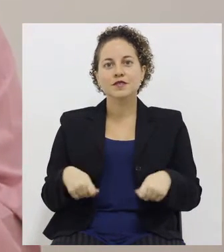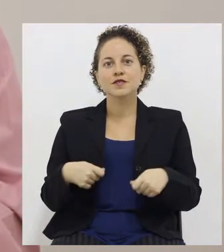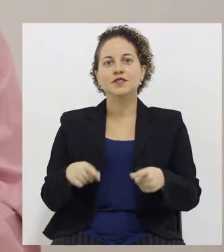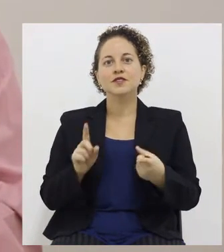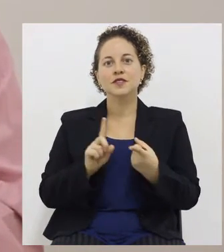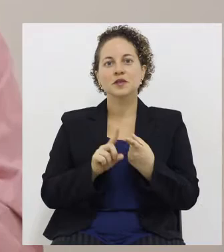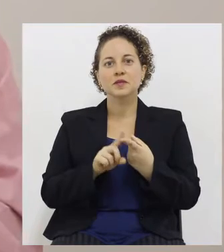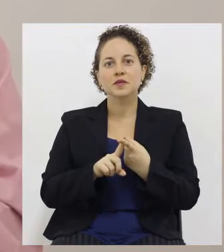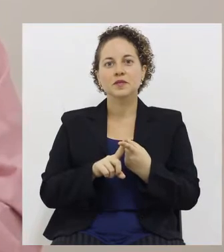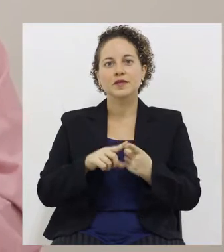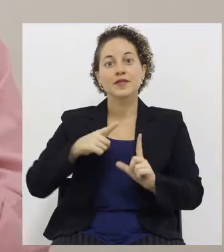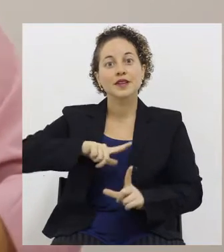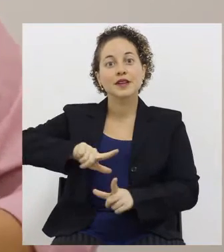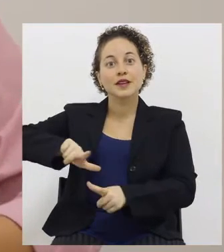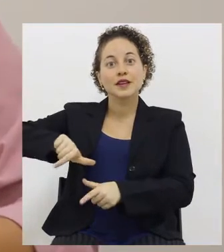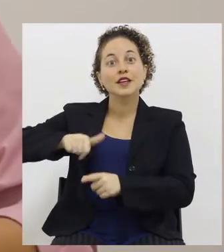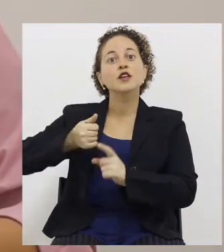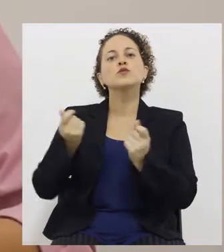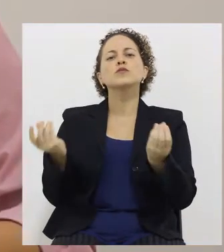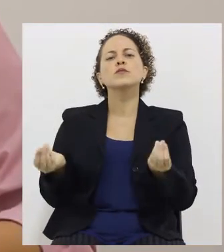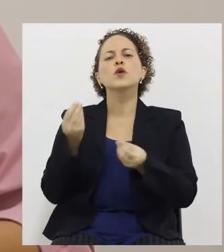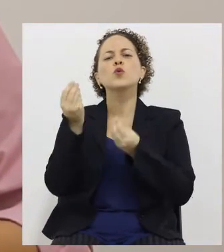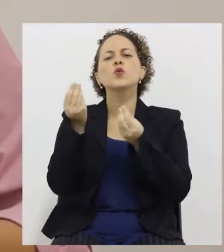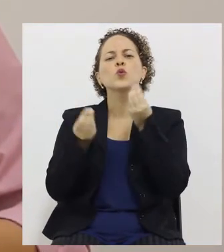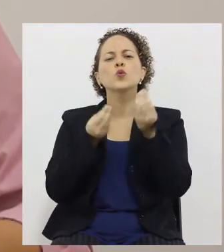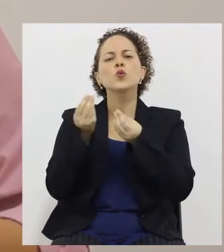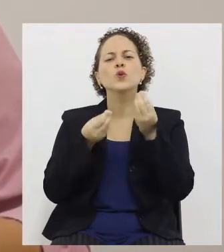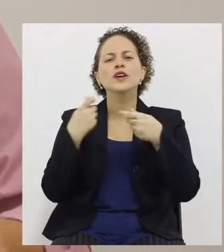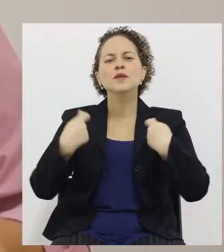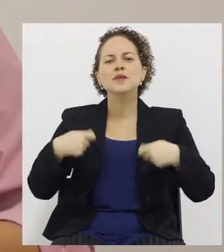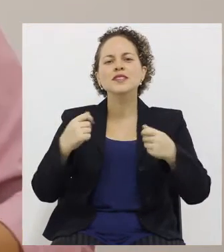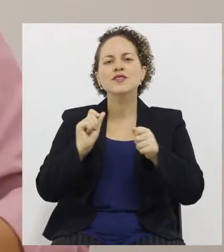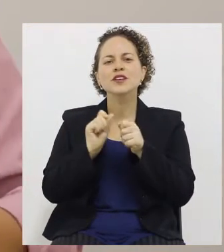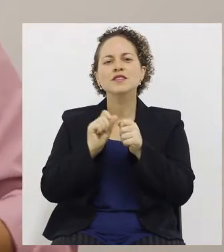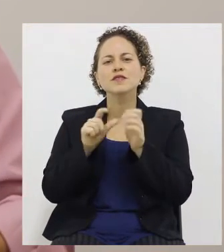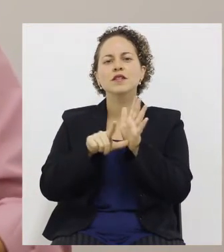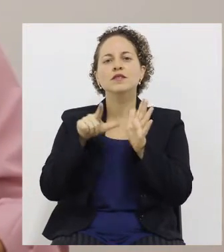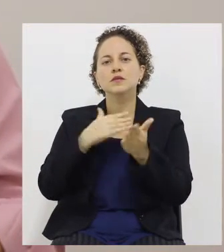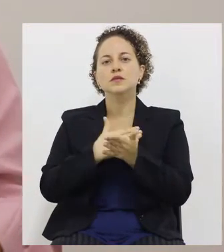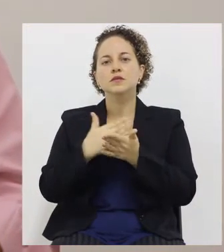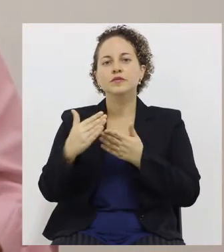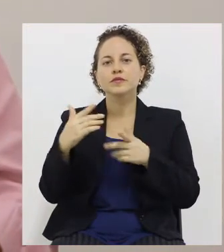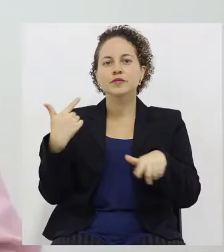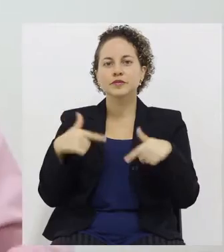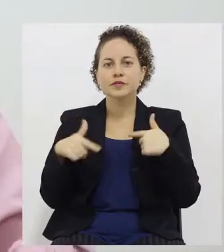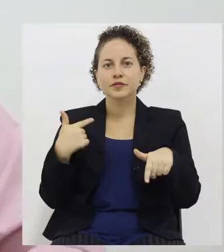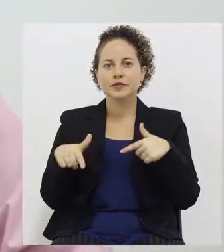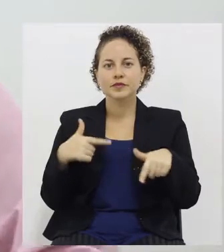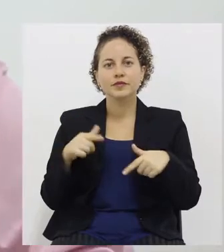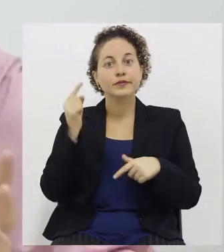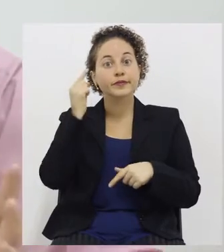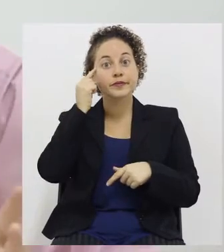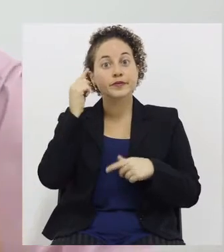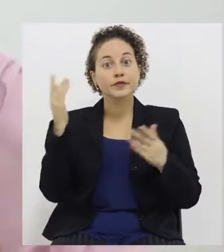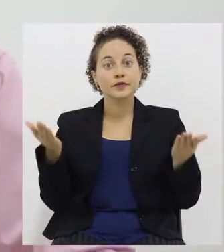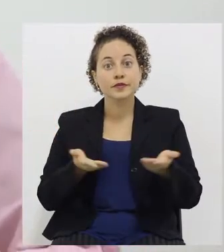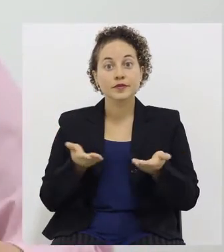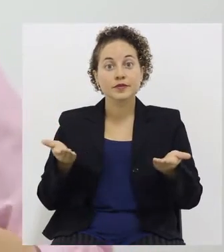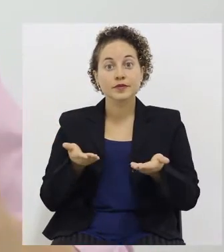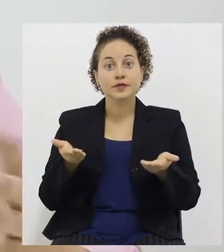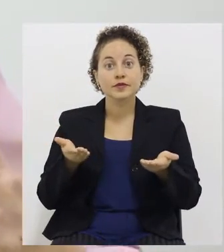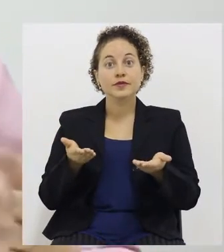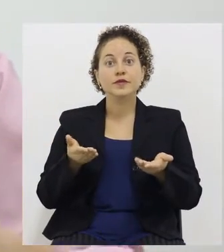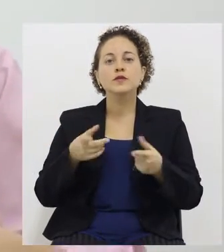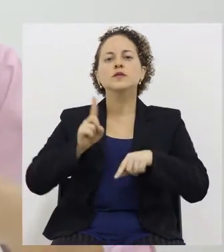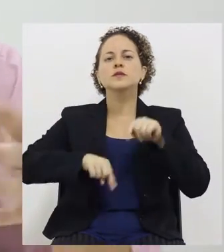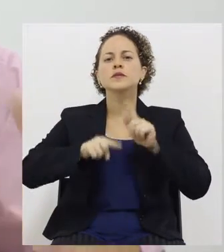para limparmos o quintal da Dona Maria? O que é que a gente precisa fazer antes de começar o trabalho? Você deve ter pensado, vamos